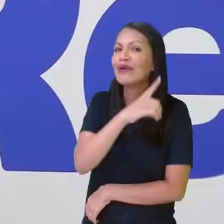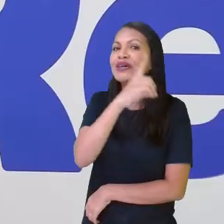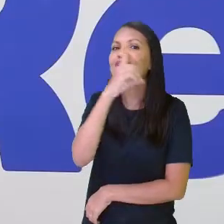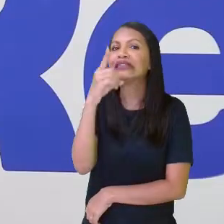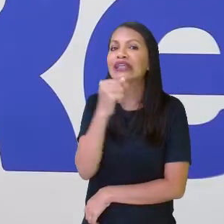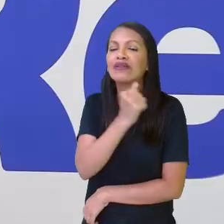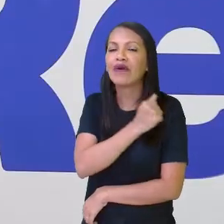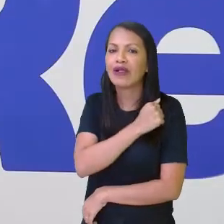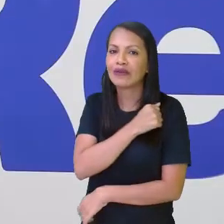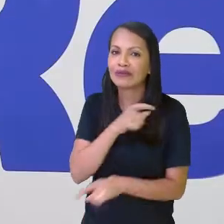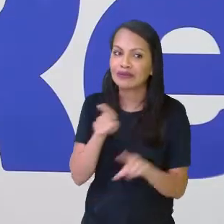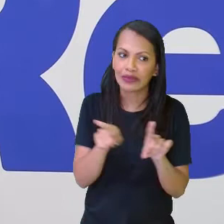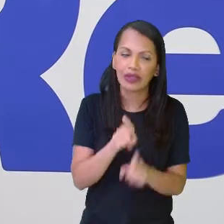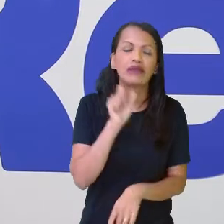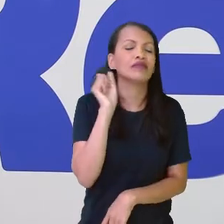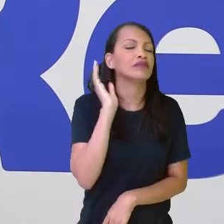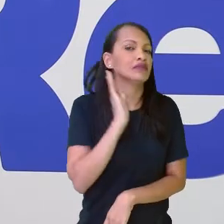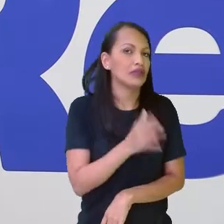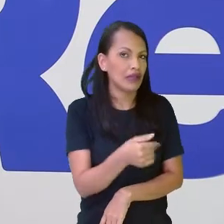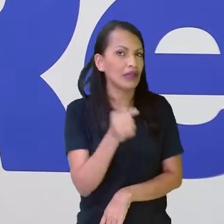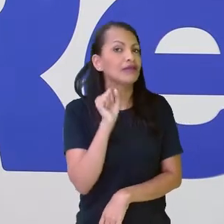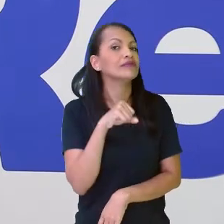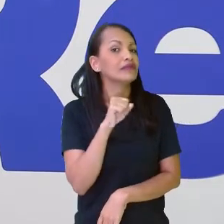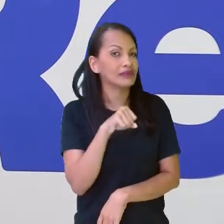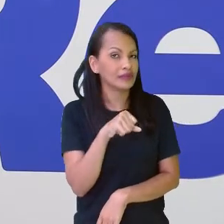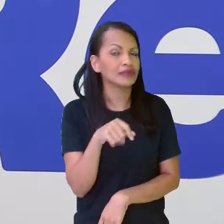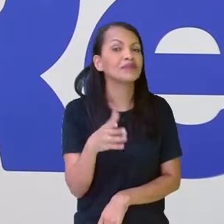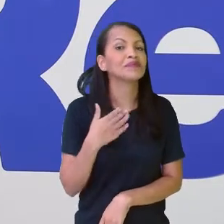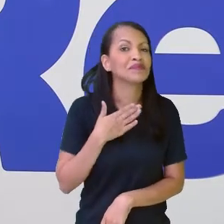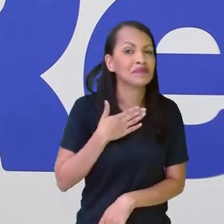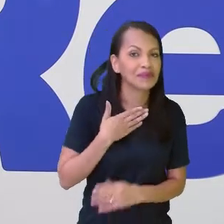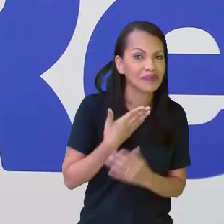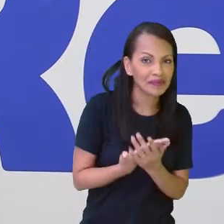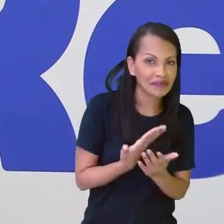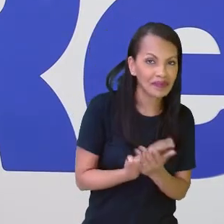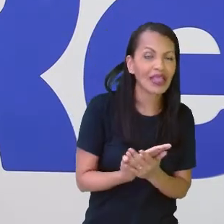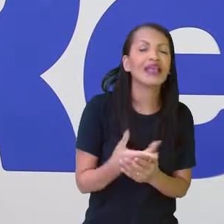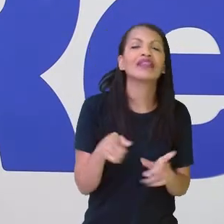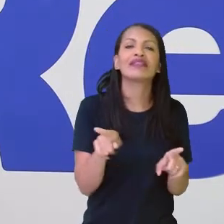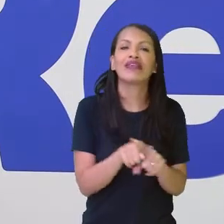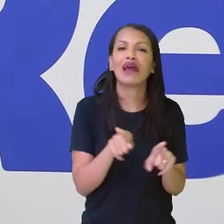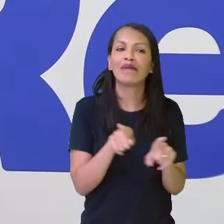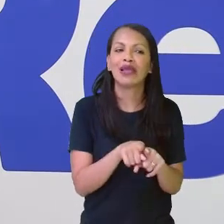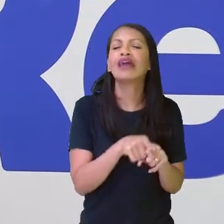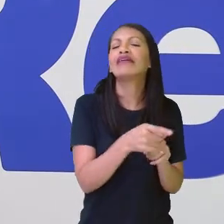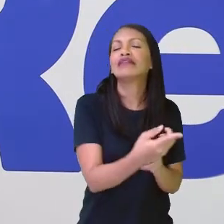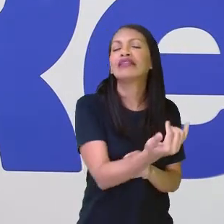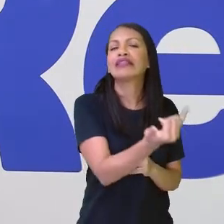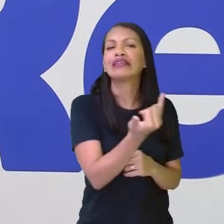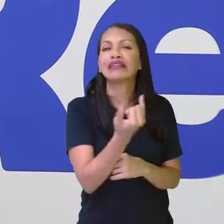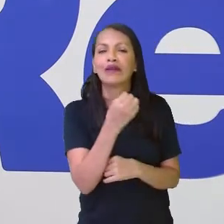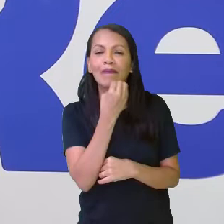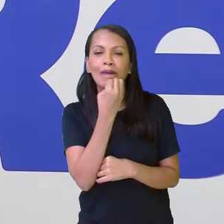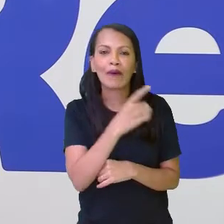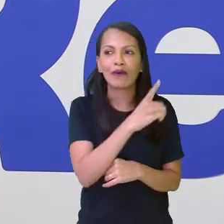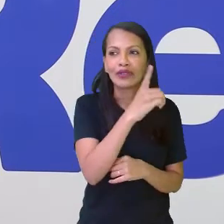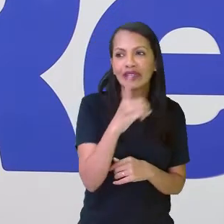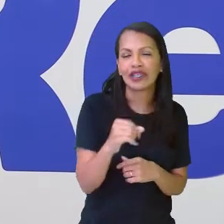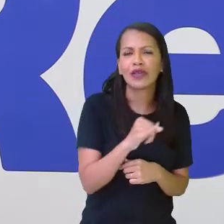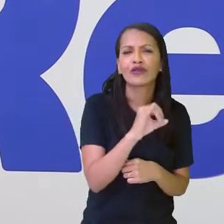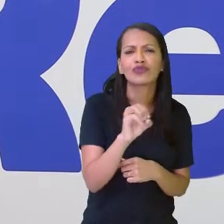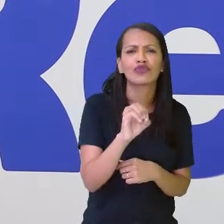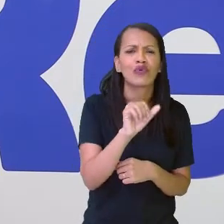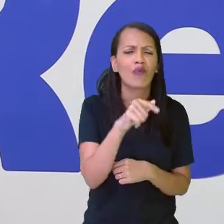do estudante também? Já sim, inclusive eles também estão mandando bom dia para vocês, Janiele,